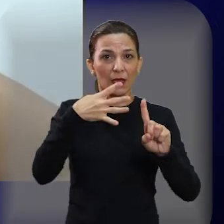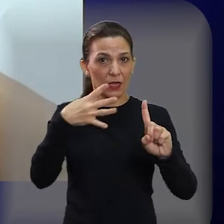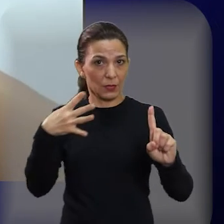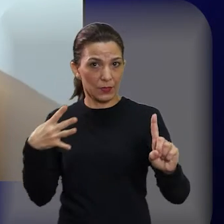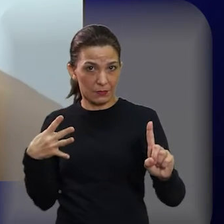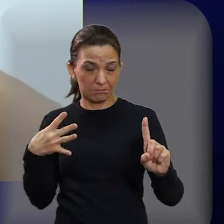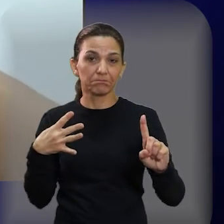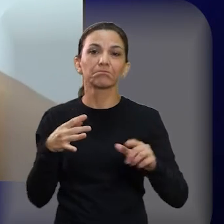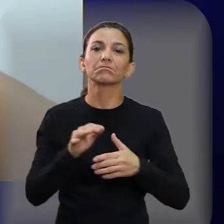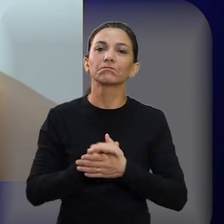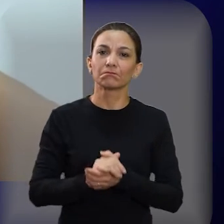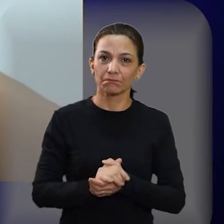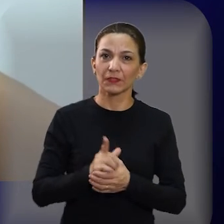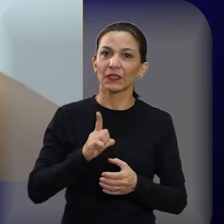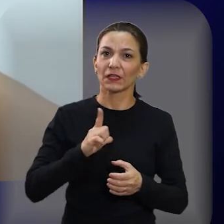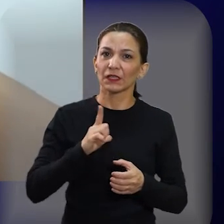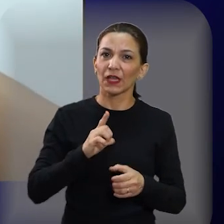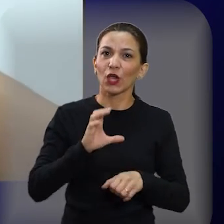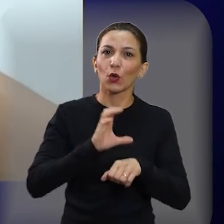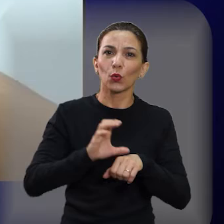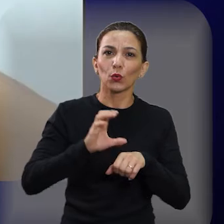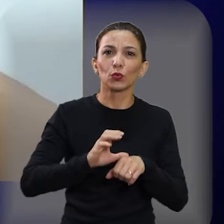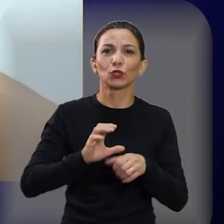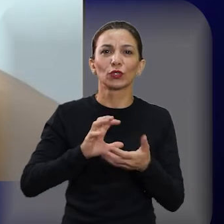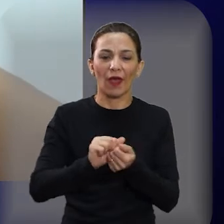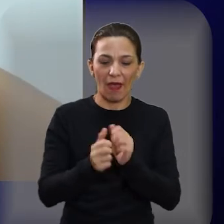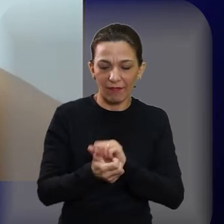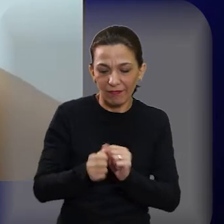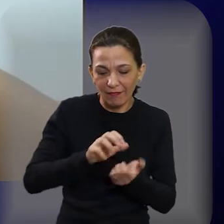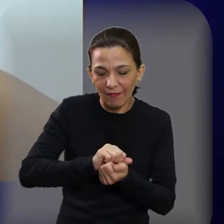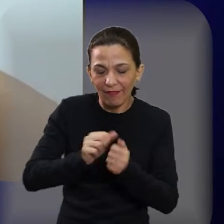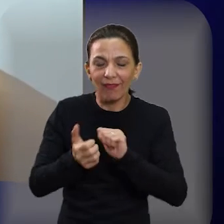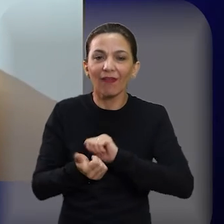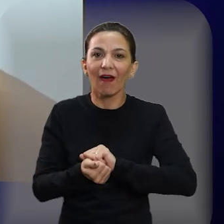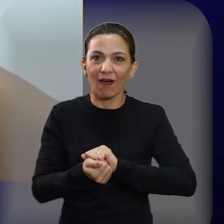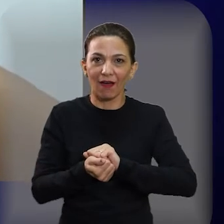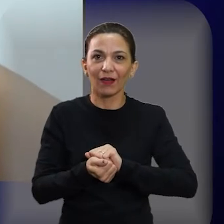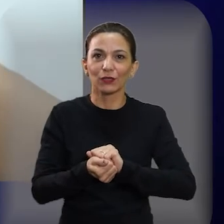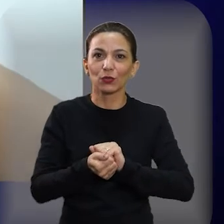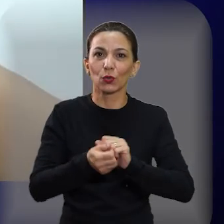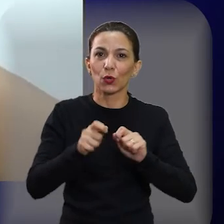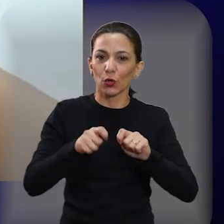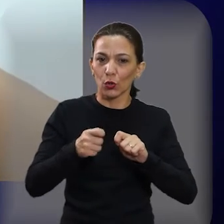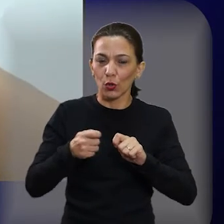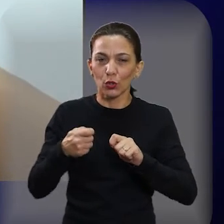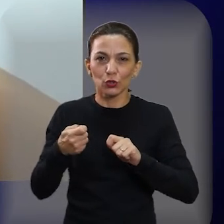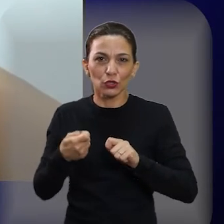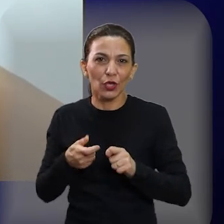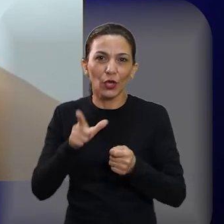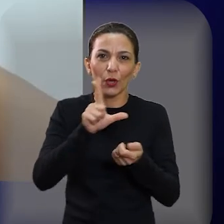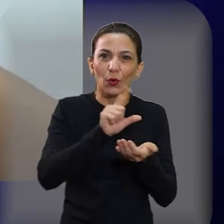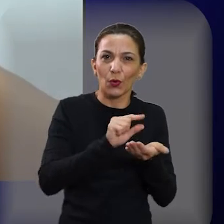Mulher e Centro de Referência LGBTQIA+. Nós temos cursos em artesanato,